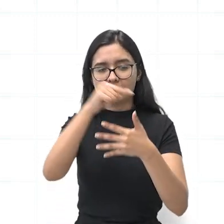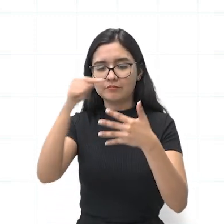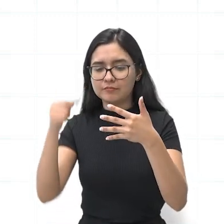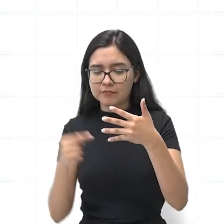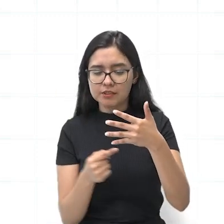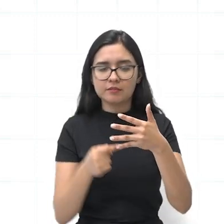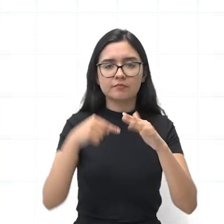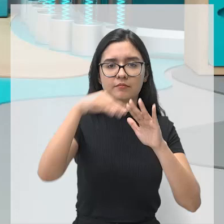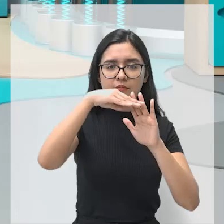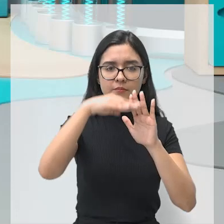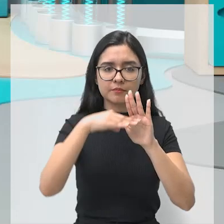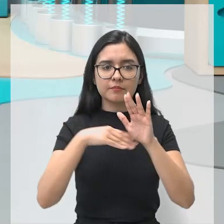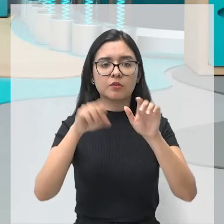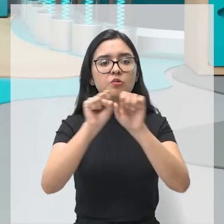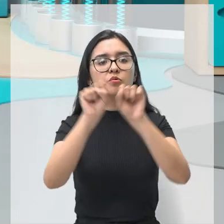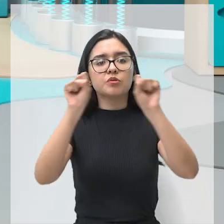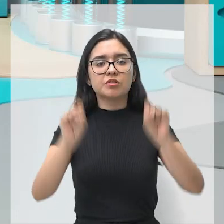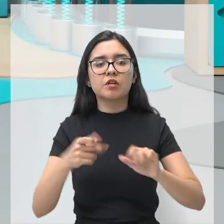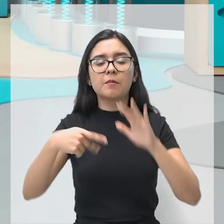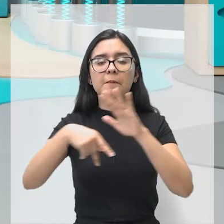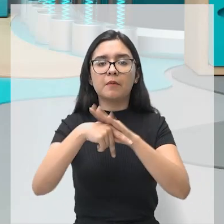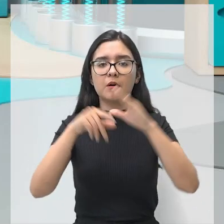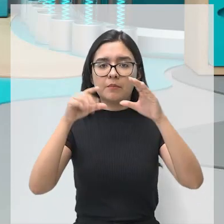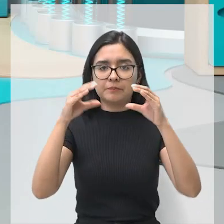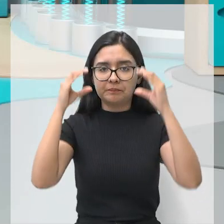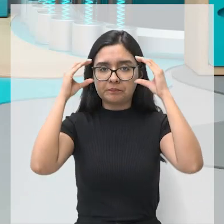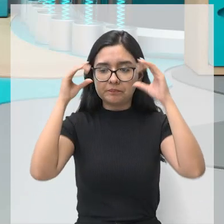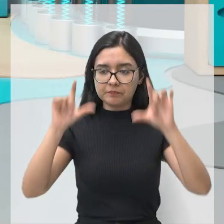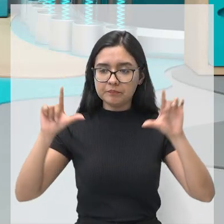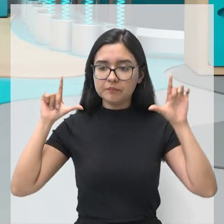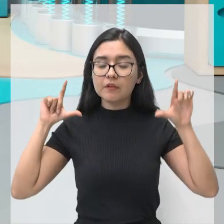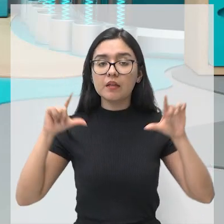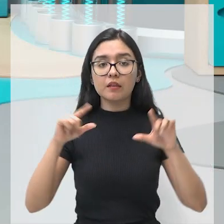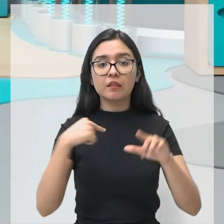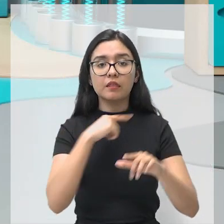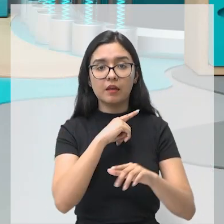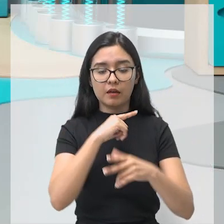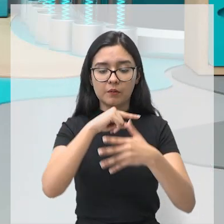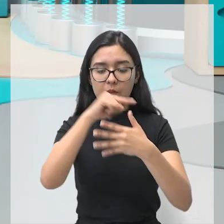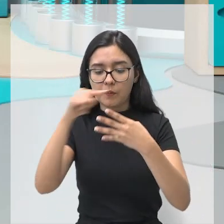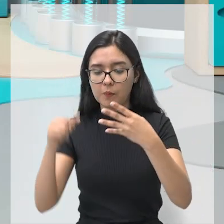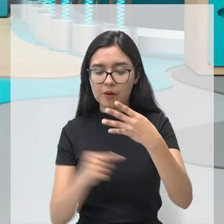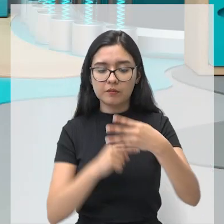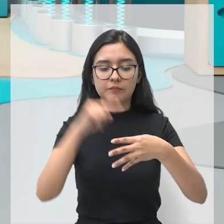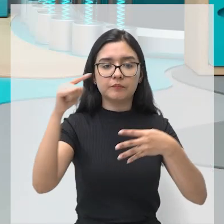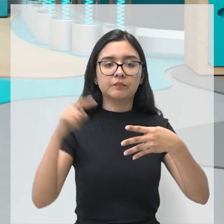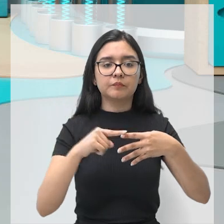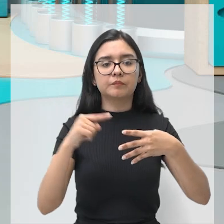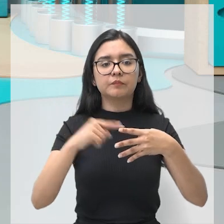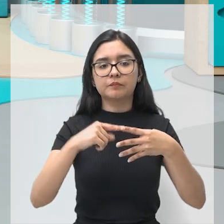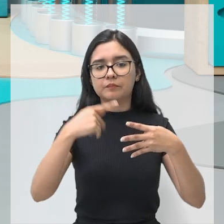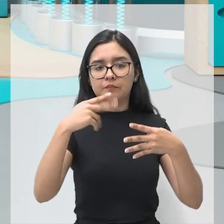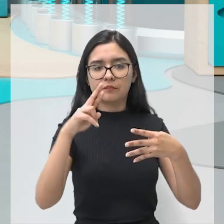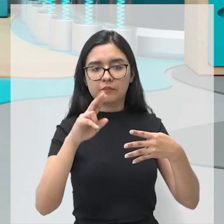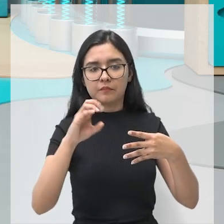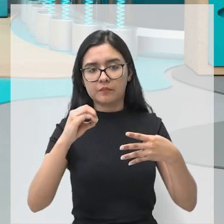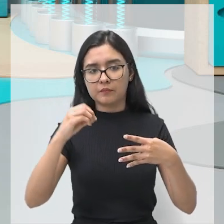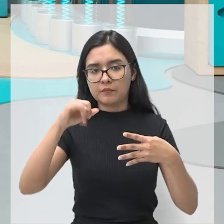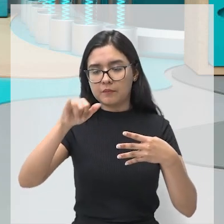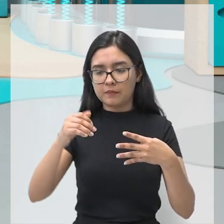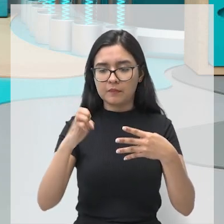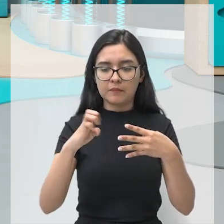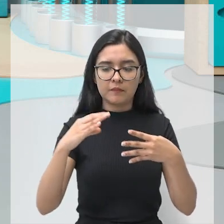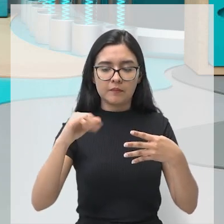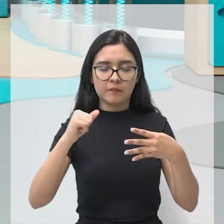só, o sistema de realidade virtual ele pode ser classificado em 4 tipos. O primeiro deles, o de projeção, onde o